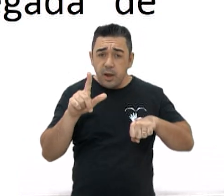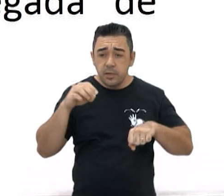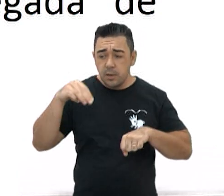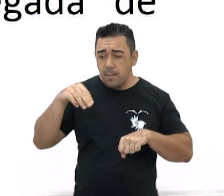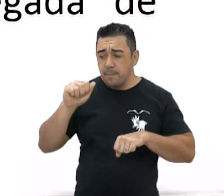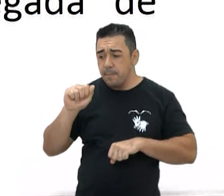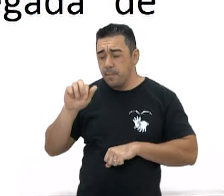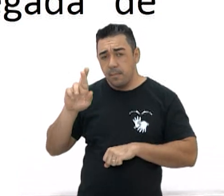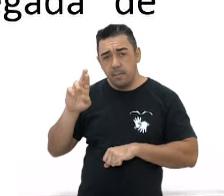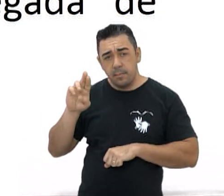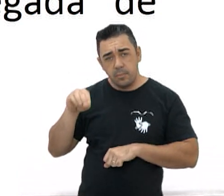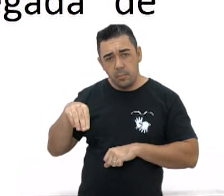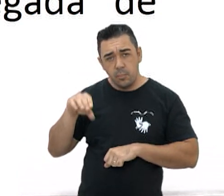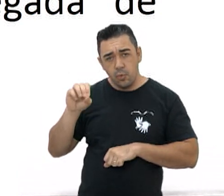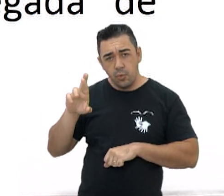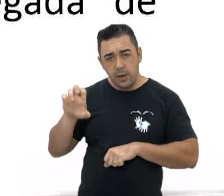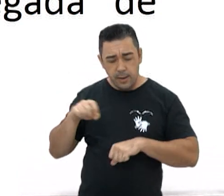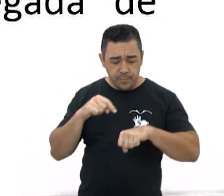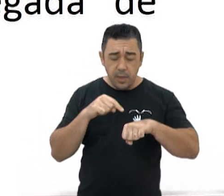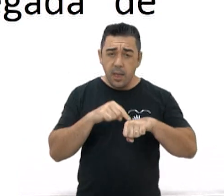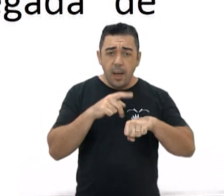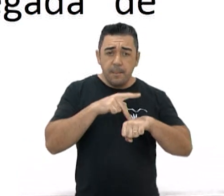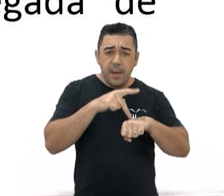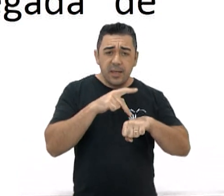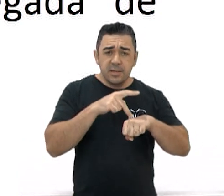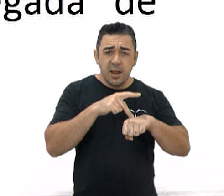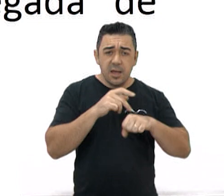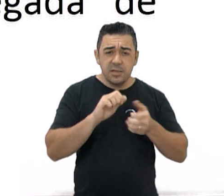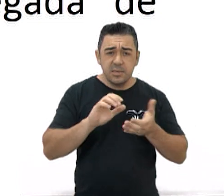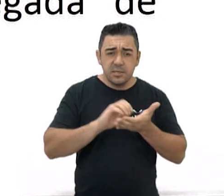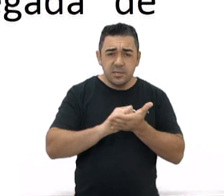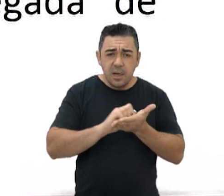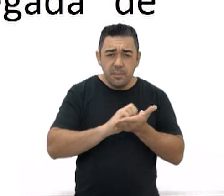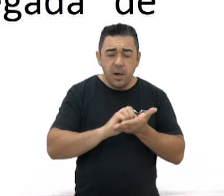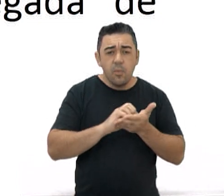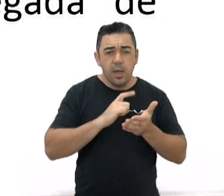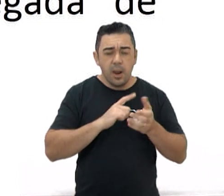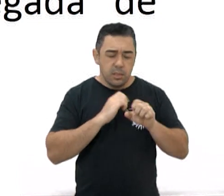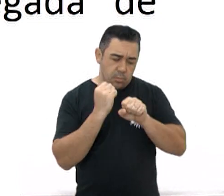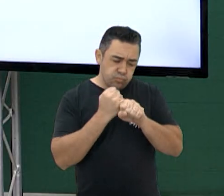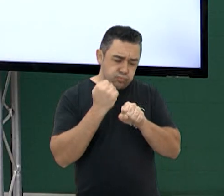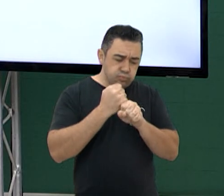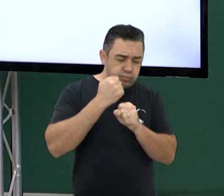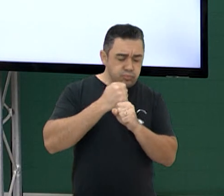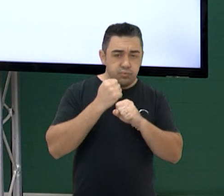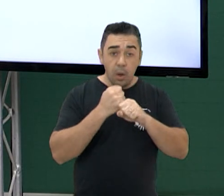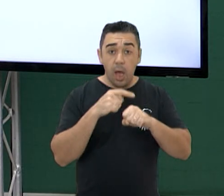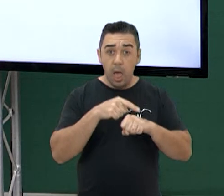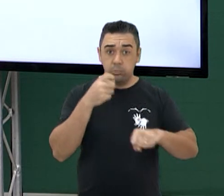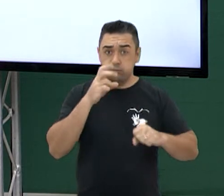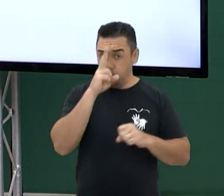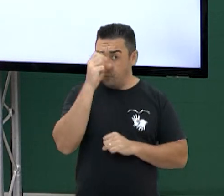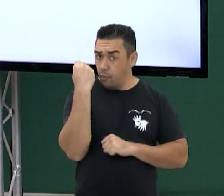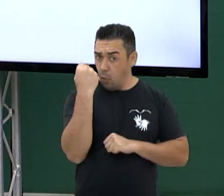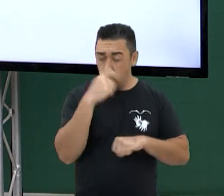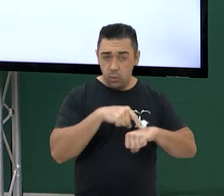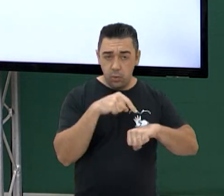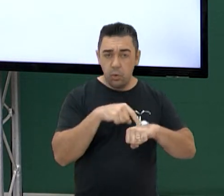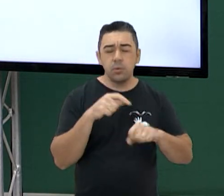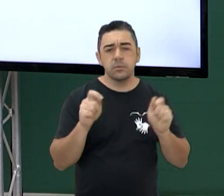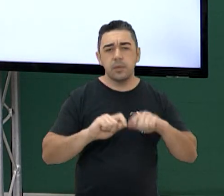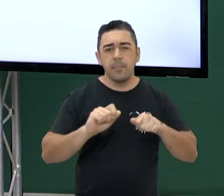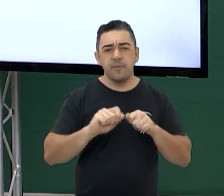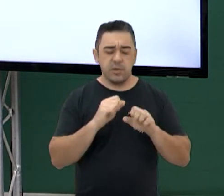mais maleável, mais fácil de trabalhar. Ela tem uma superfície meio lisa, por isso o nome pedra-sabão, mas é uma pedra bem resistente também.